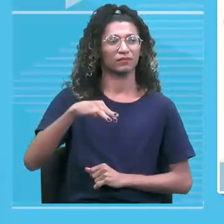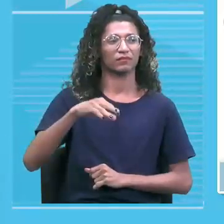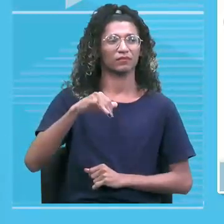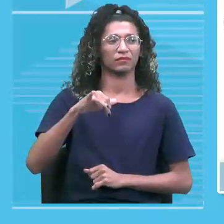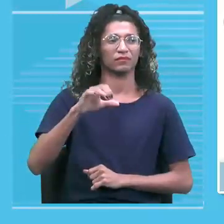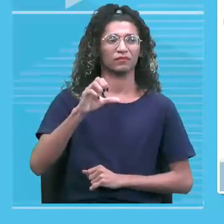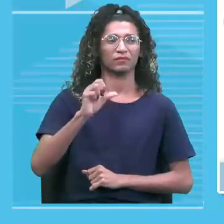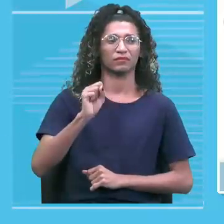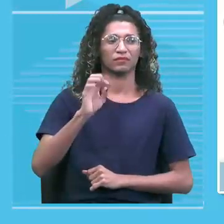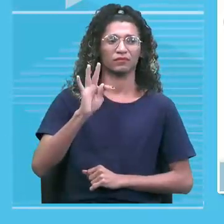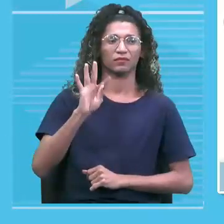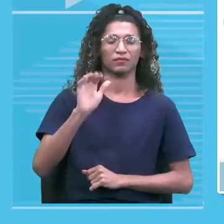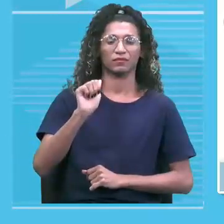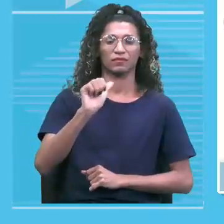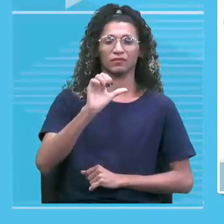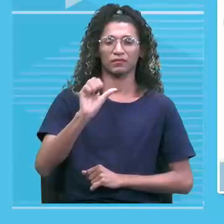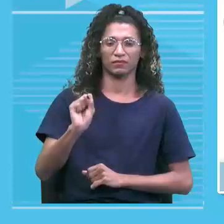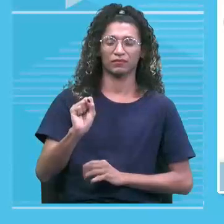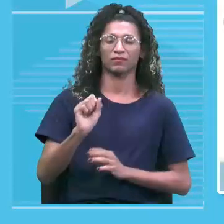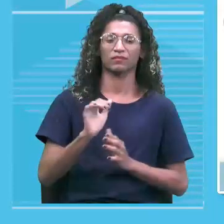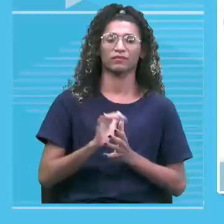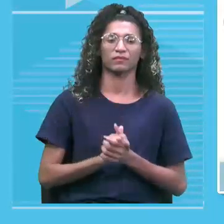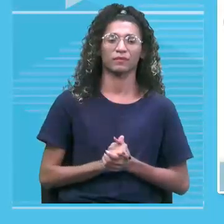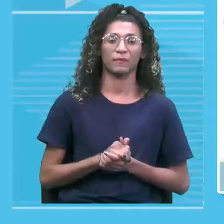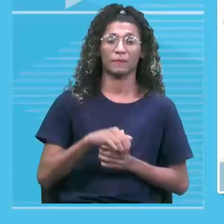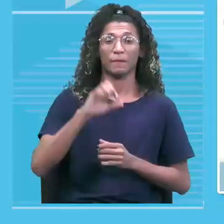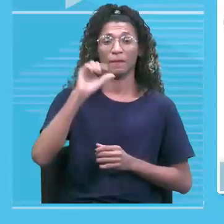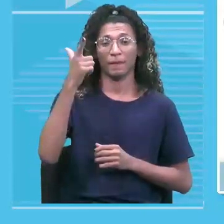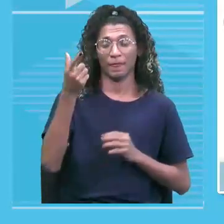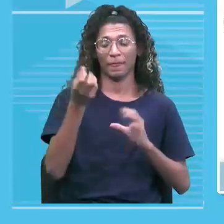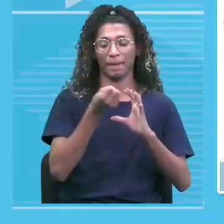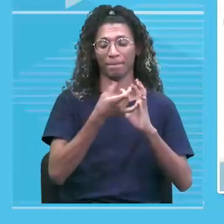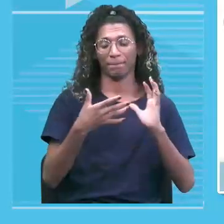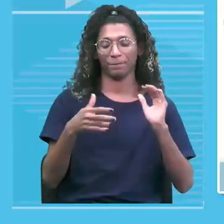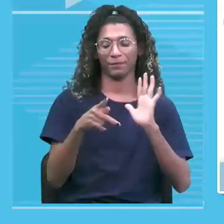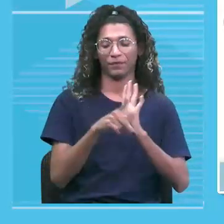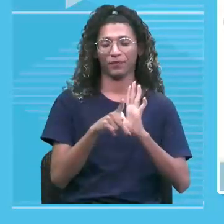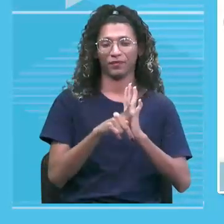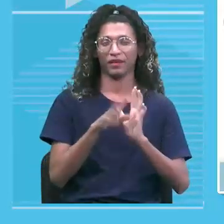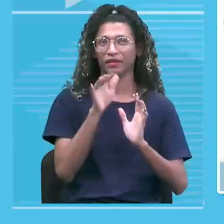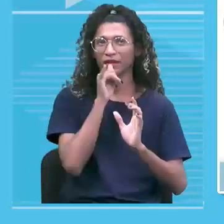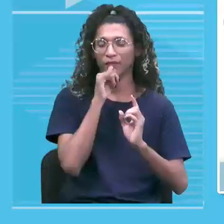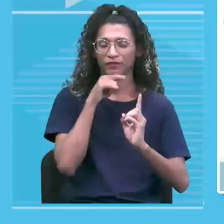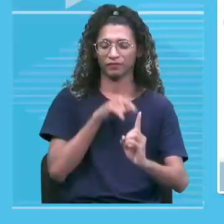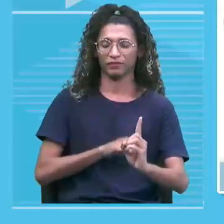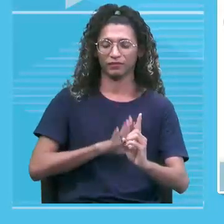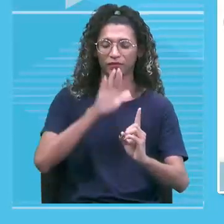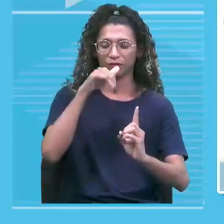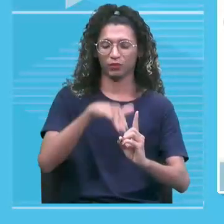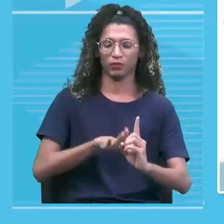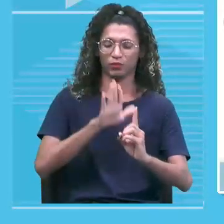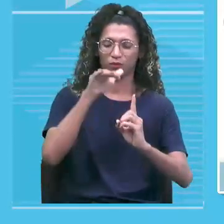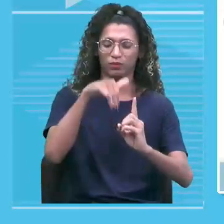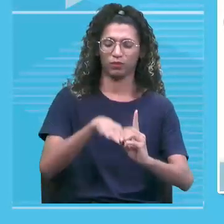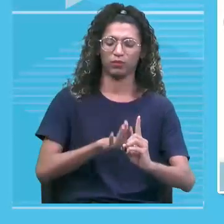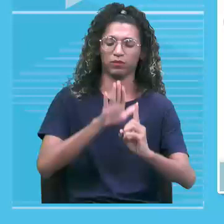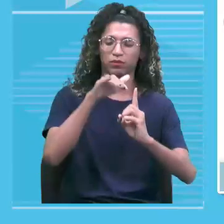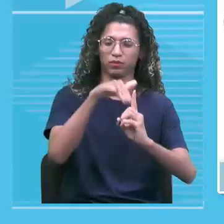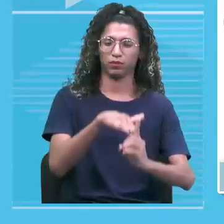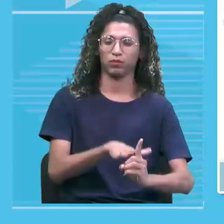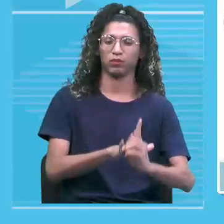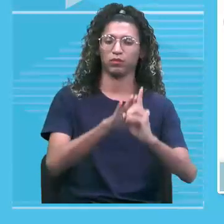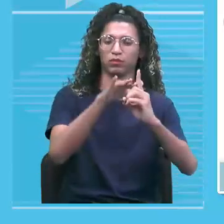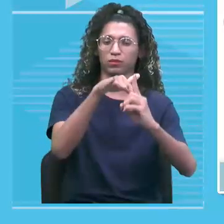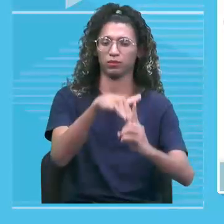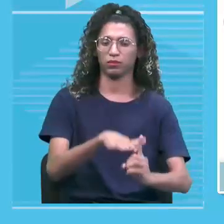Outro fator também para onda te levar lá no mar é exatamente por conta dessa